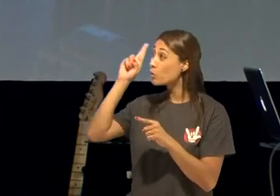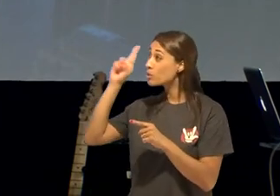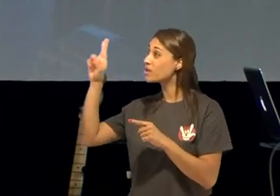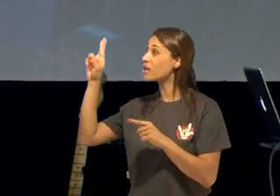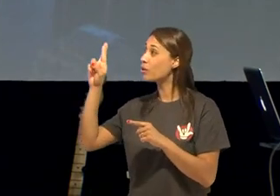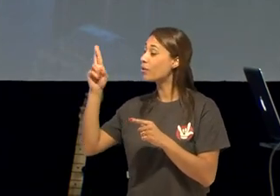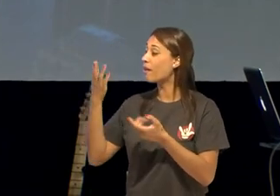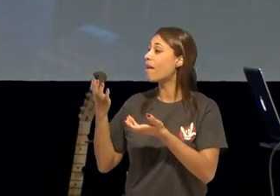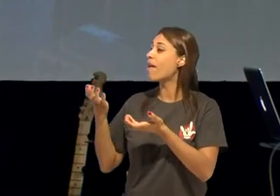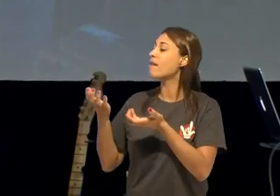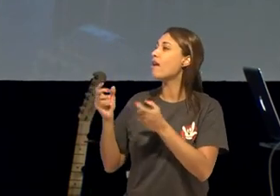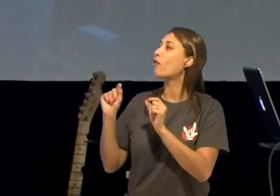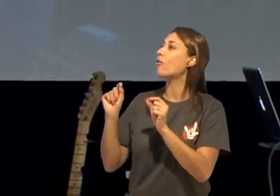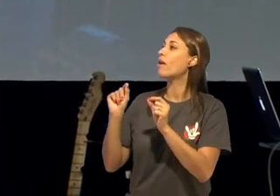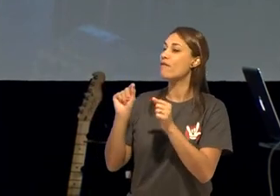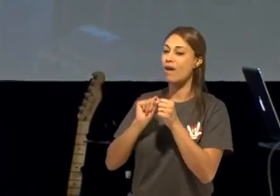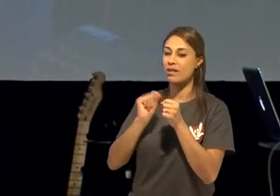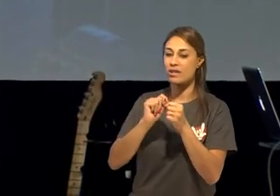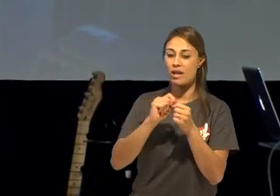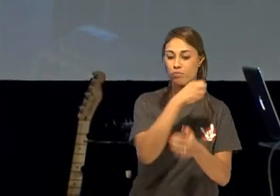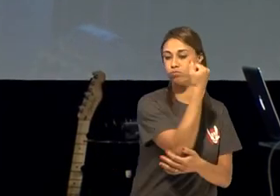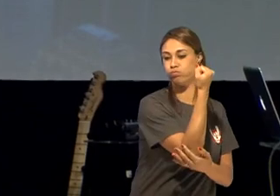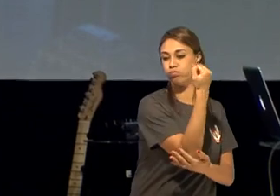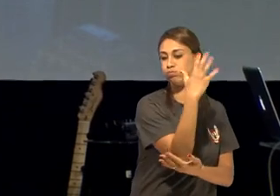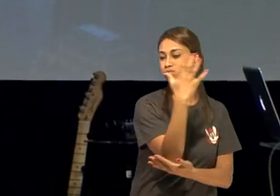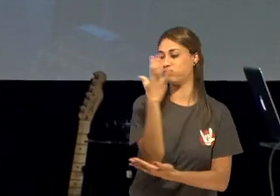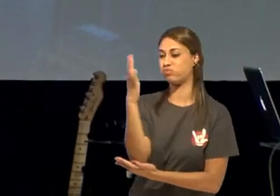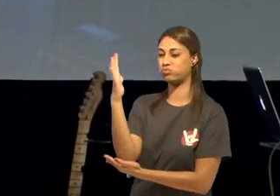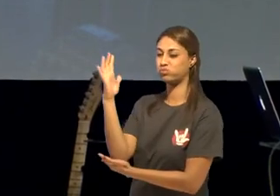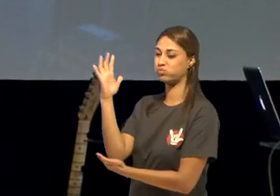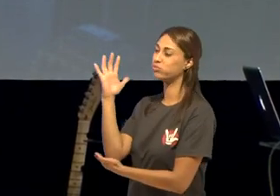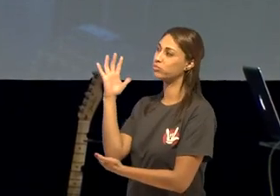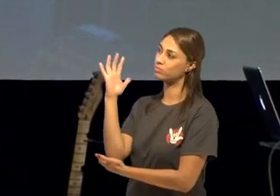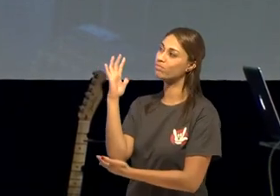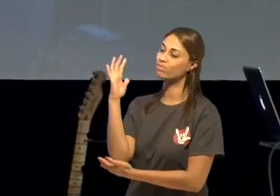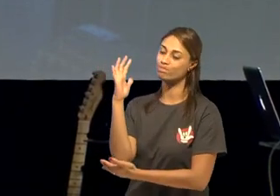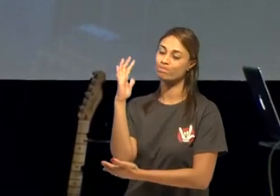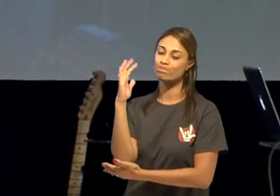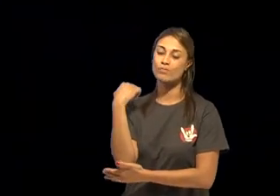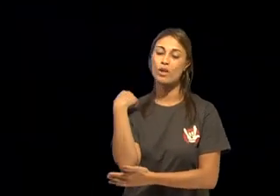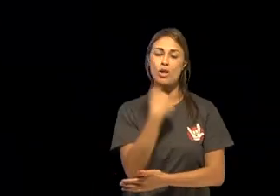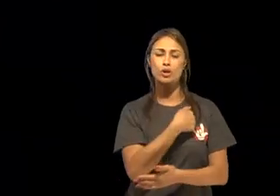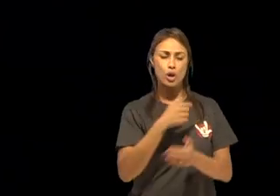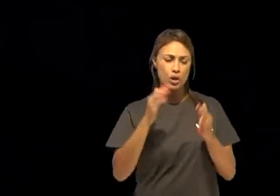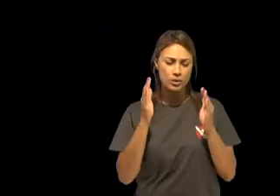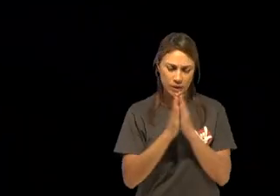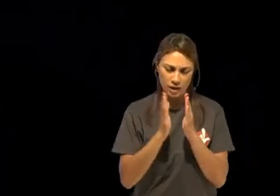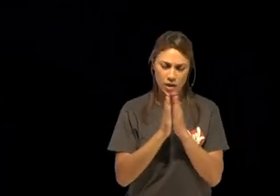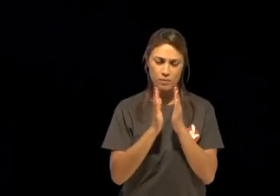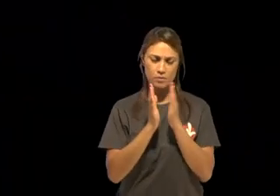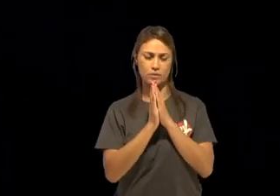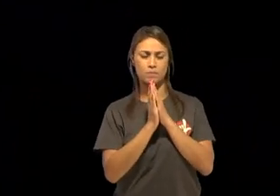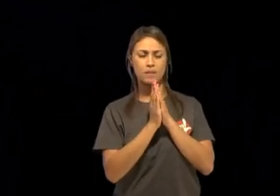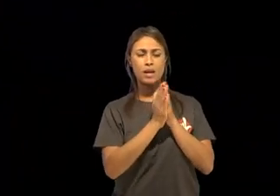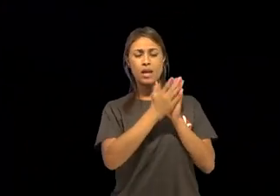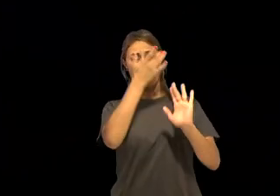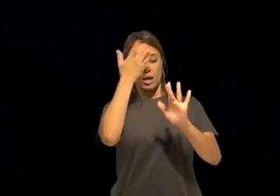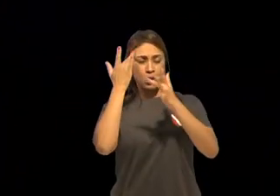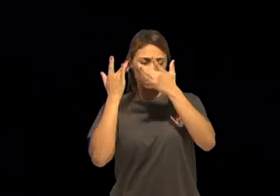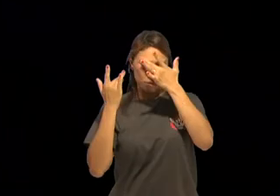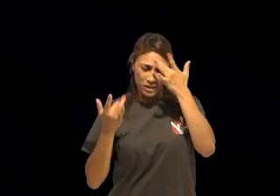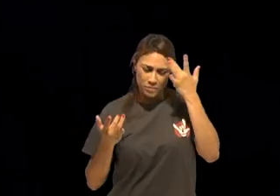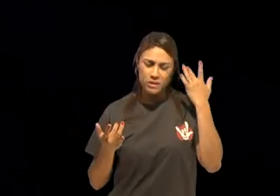foi fazer um jardim. Pai, nós oramos por aqueles irmãos que estão desanimados e cansados. Aqueles irmãos que